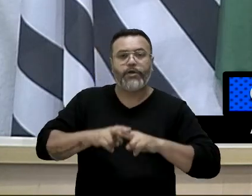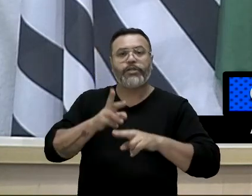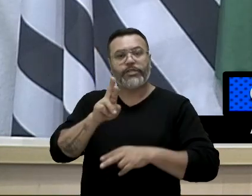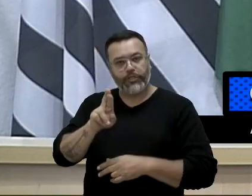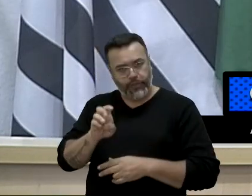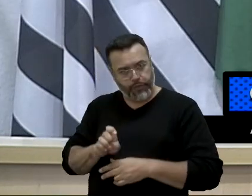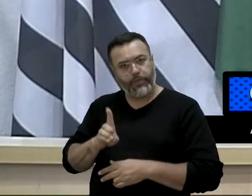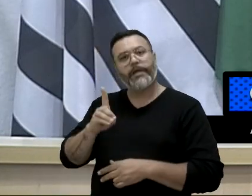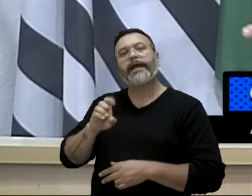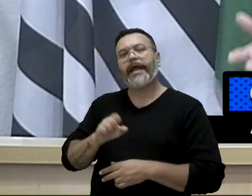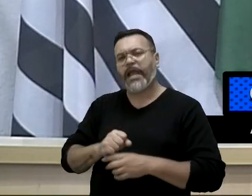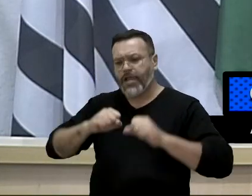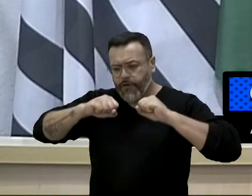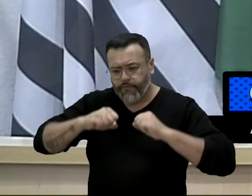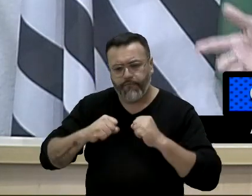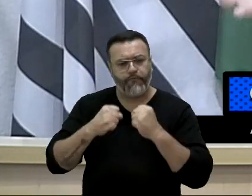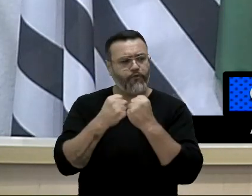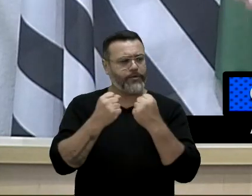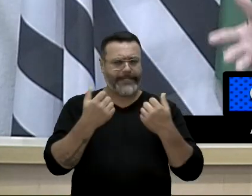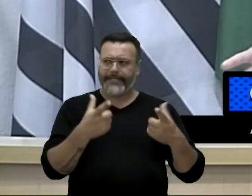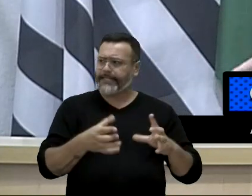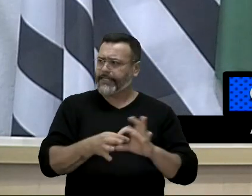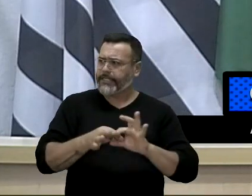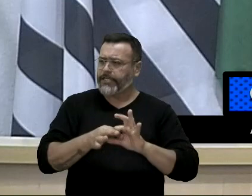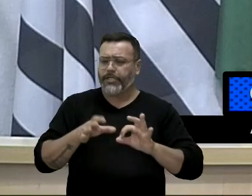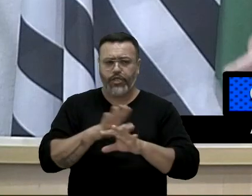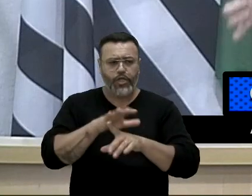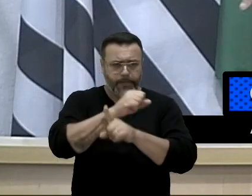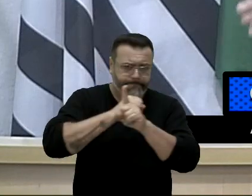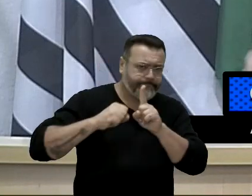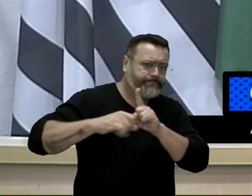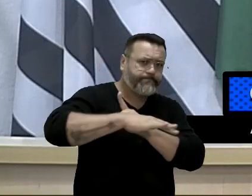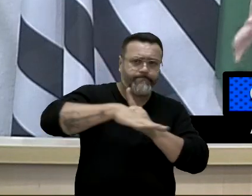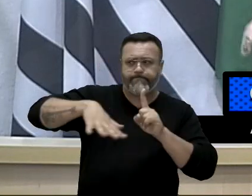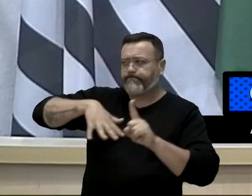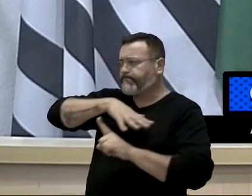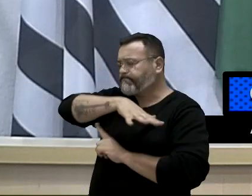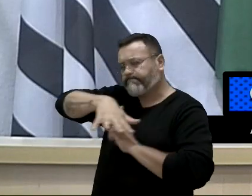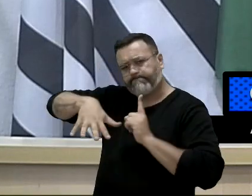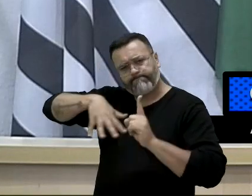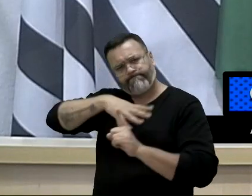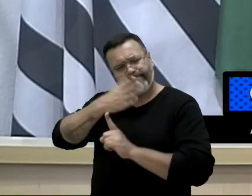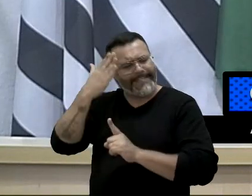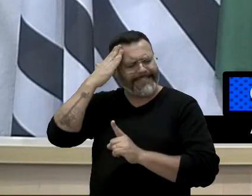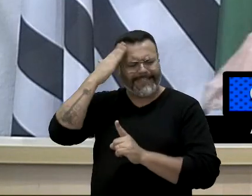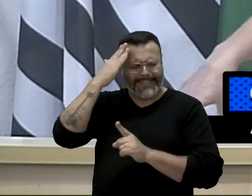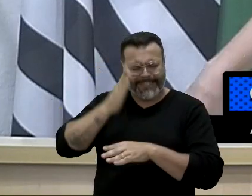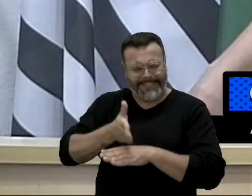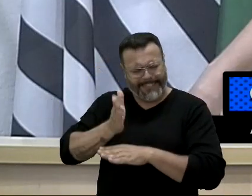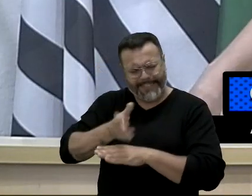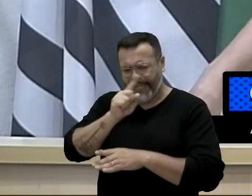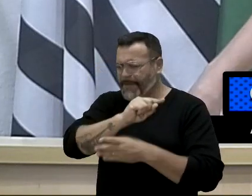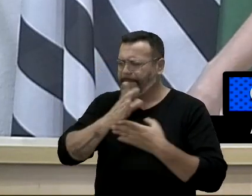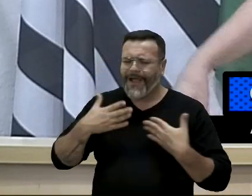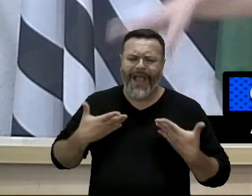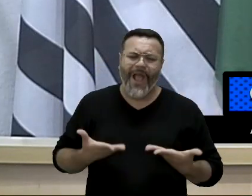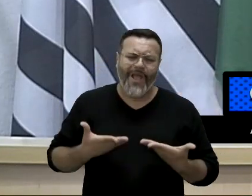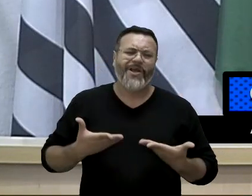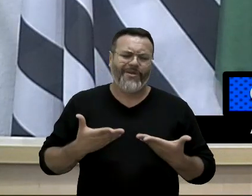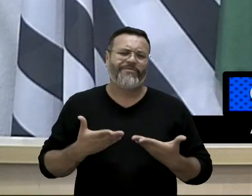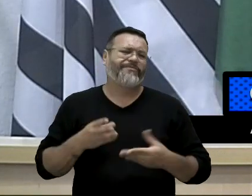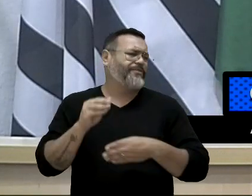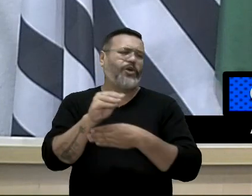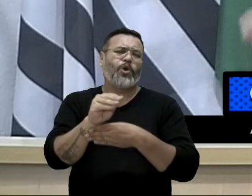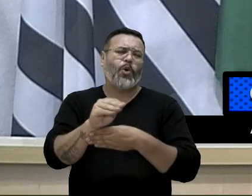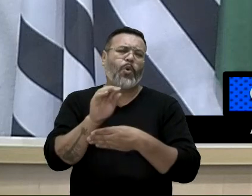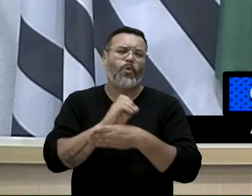fortalecer, nos fortalecer, e que a sociedade cada vez mais entenda o quanto que cuidar das mães, a gente